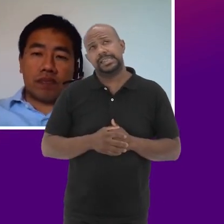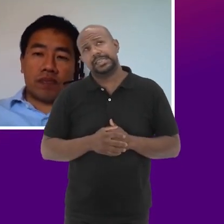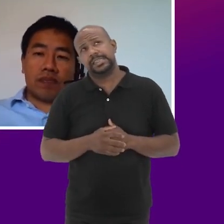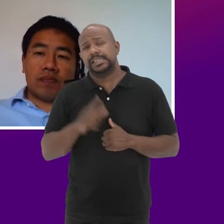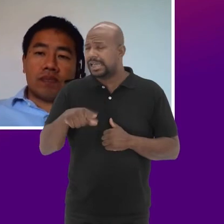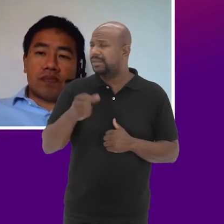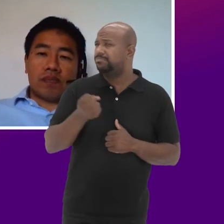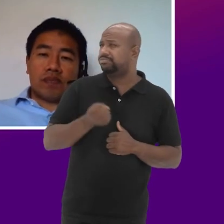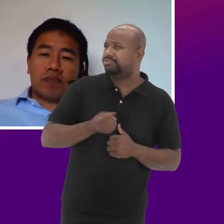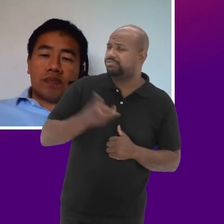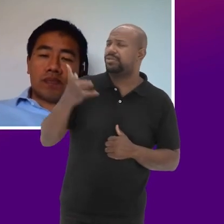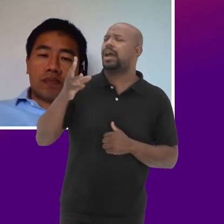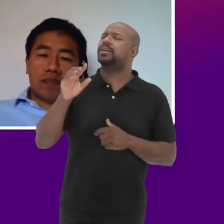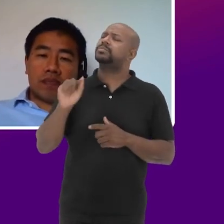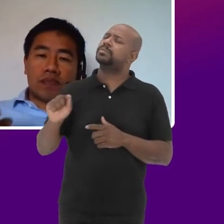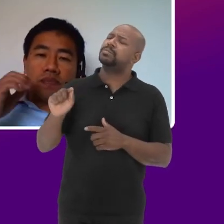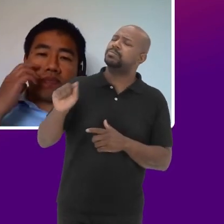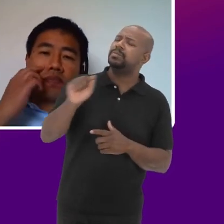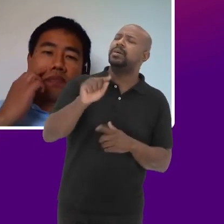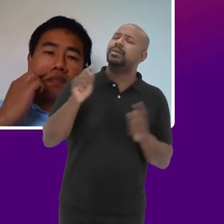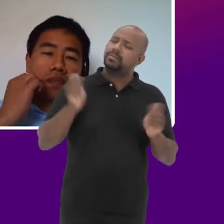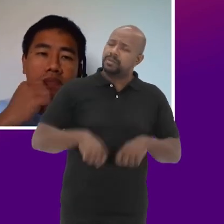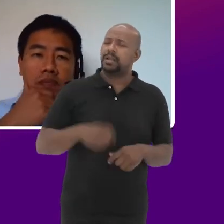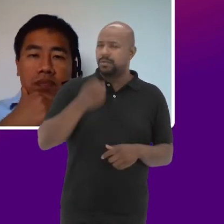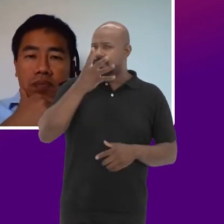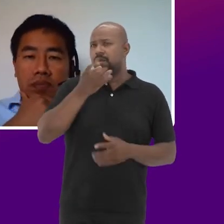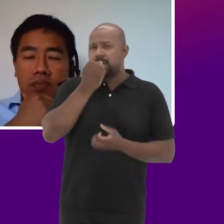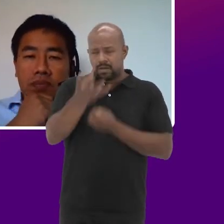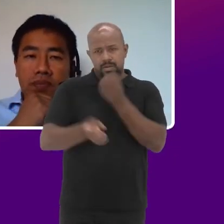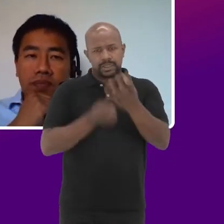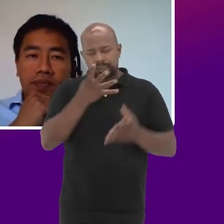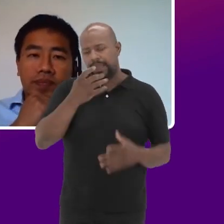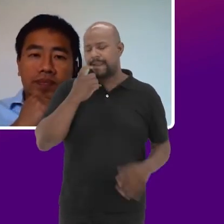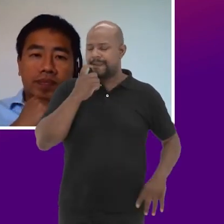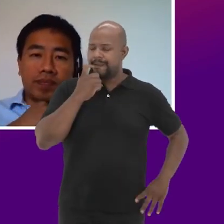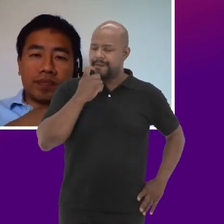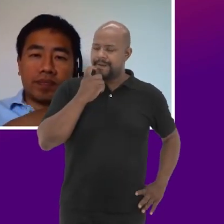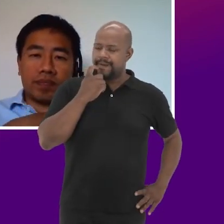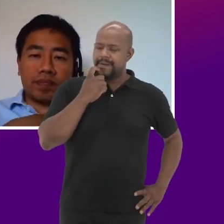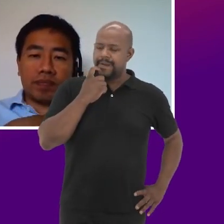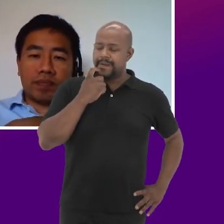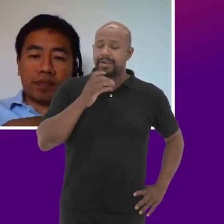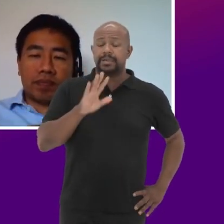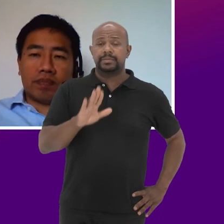Eu acho que há diversos aspectos que valeriam a pena comentar.